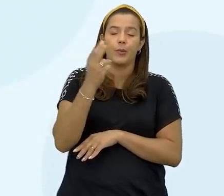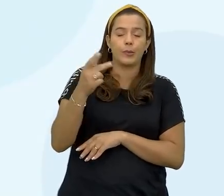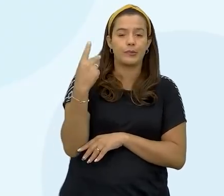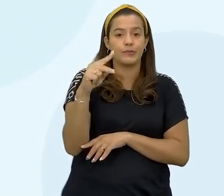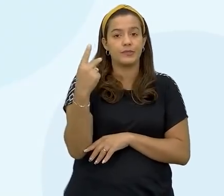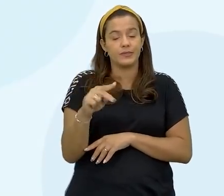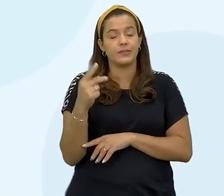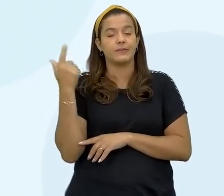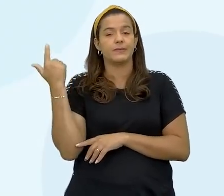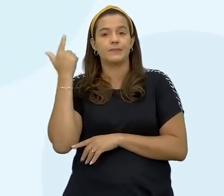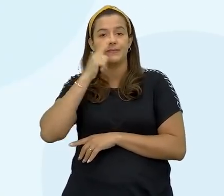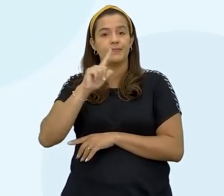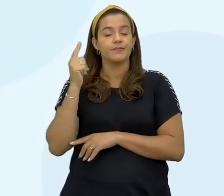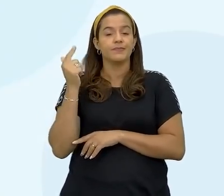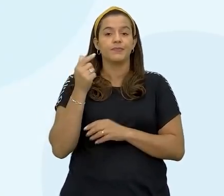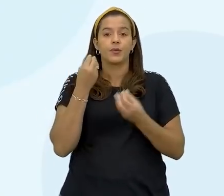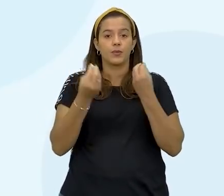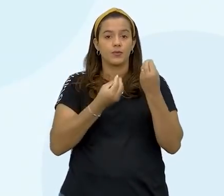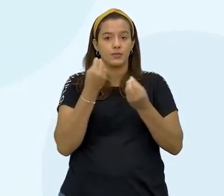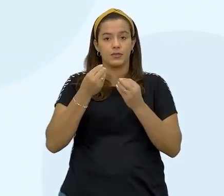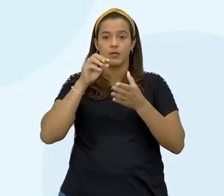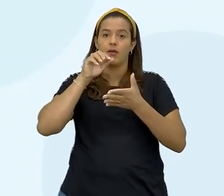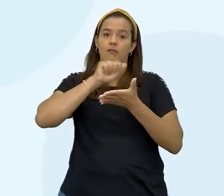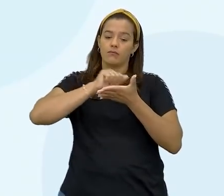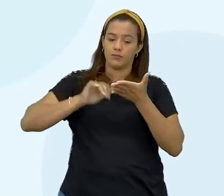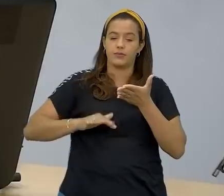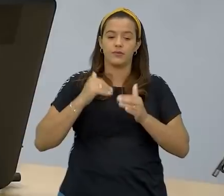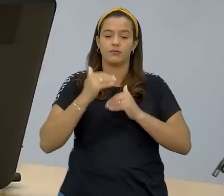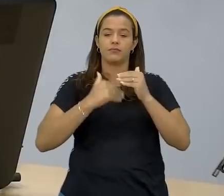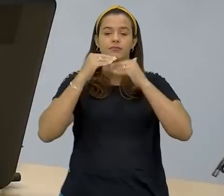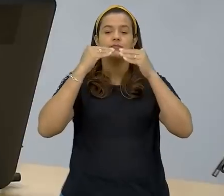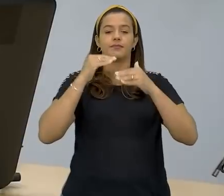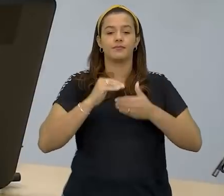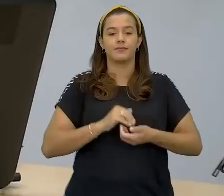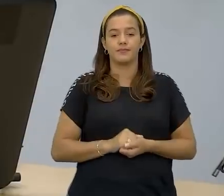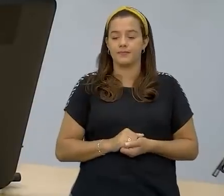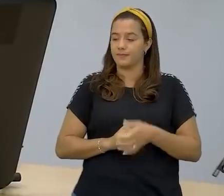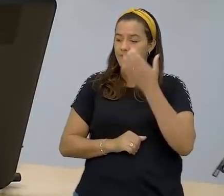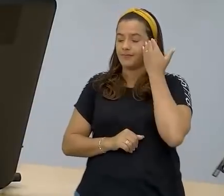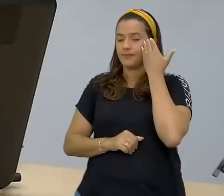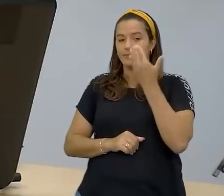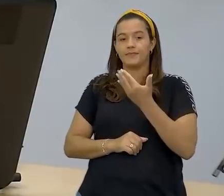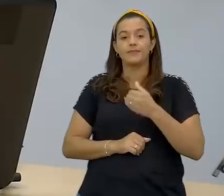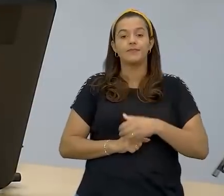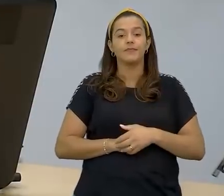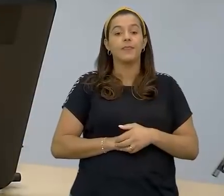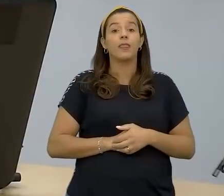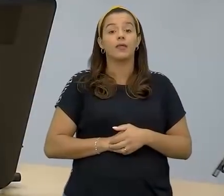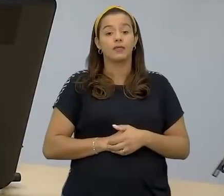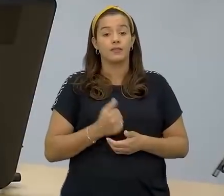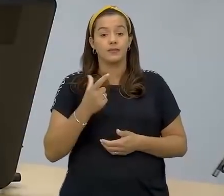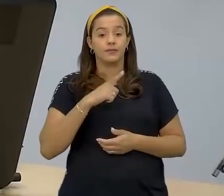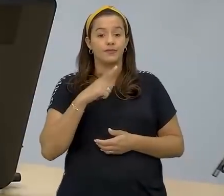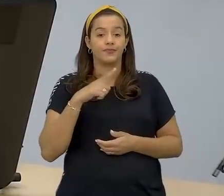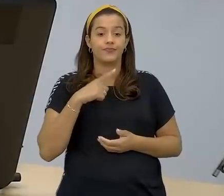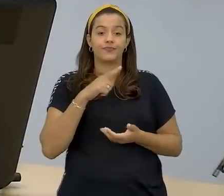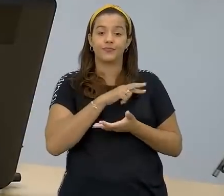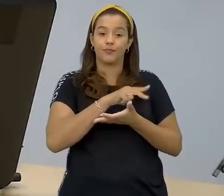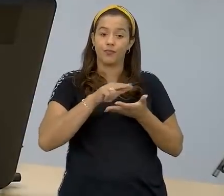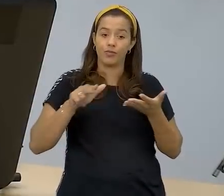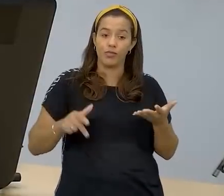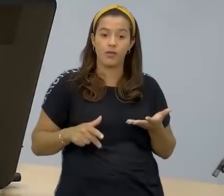precisam elaborar as suas atividades. Tá certo, Isis, obrigada. Então, gente, a gente teve aí, ela